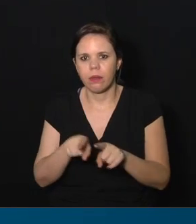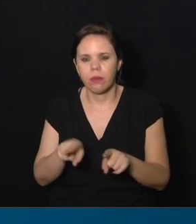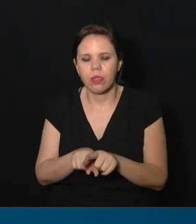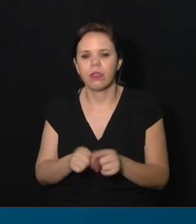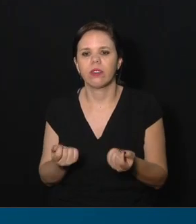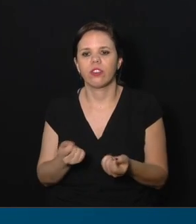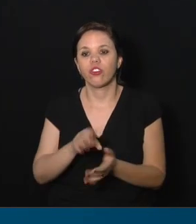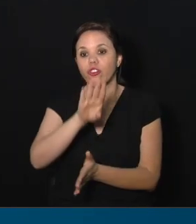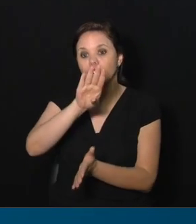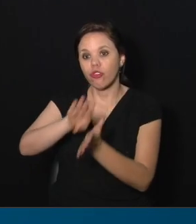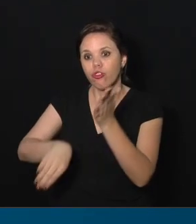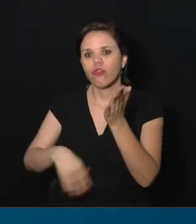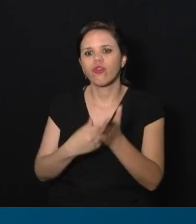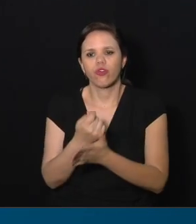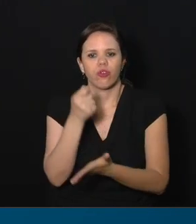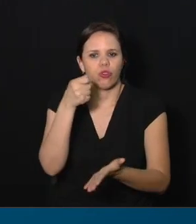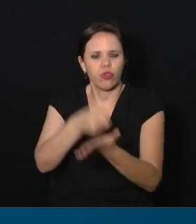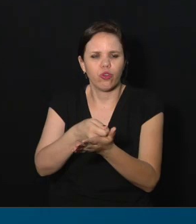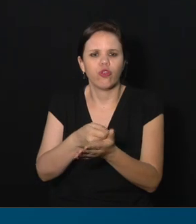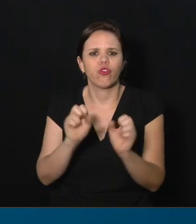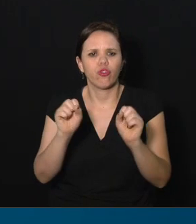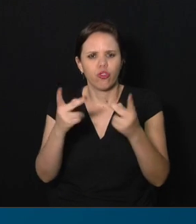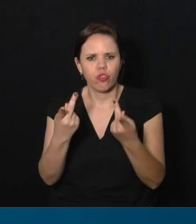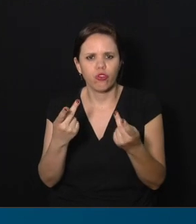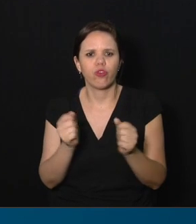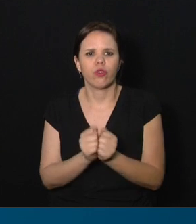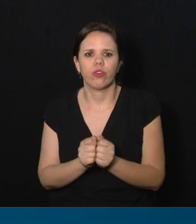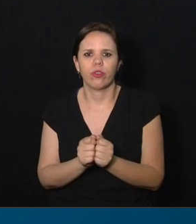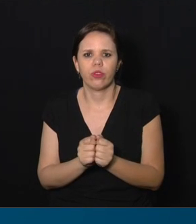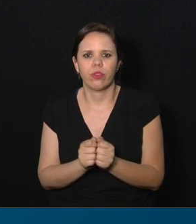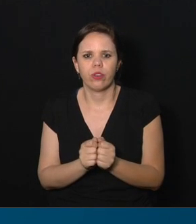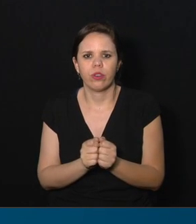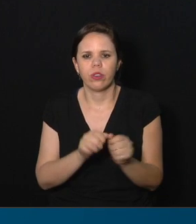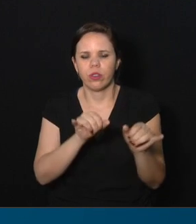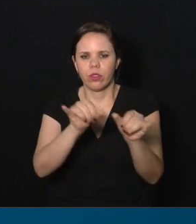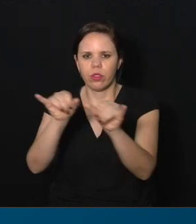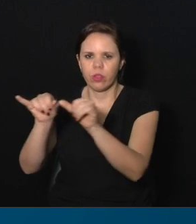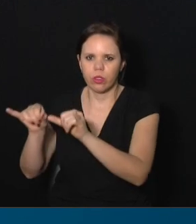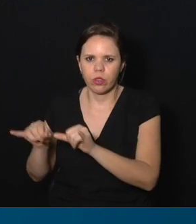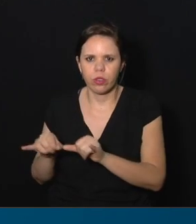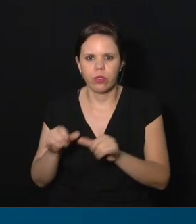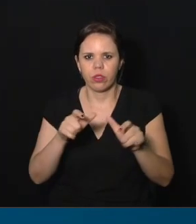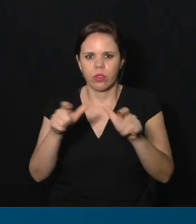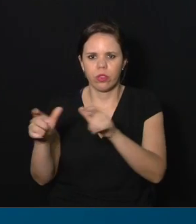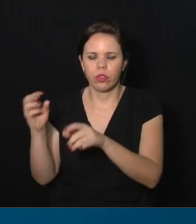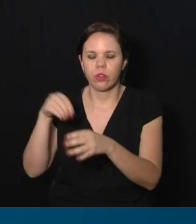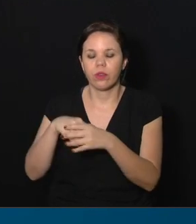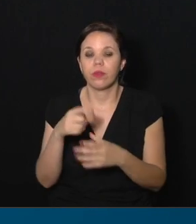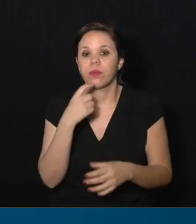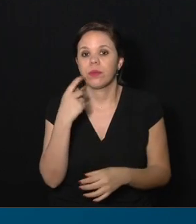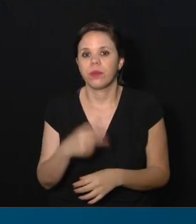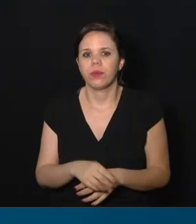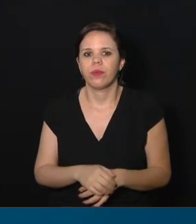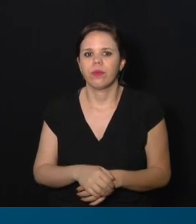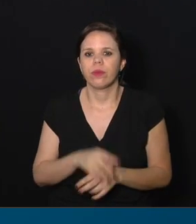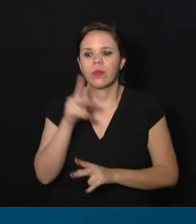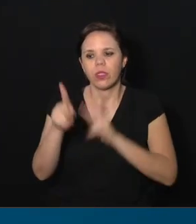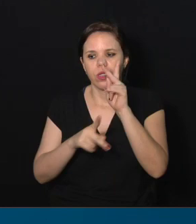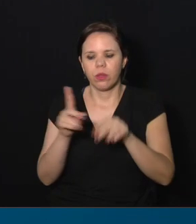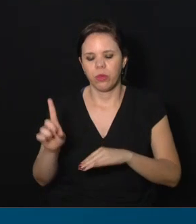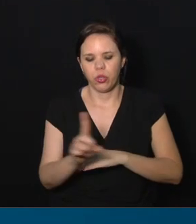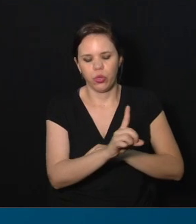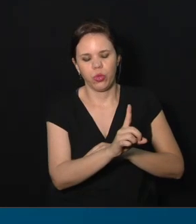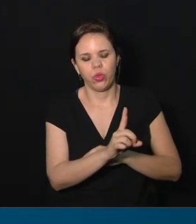pagamento da taxa de estacionamento cobrada por shopping centers e hipermercados localizados em Campinas, os consumidores